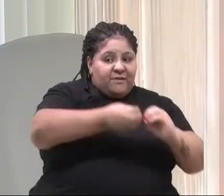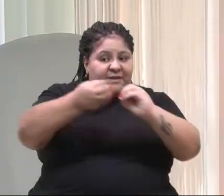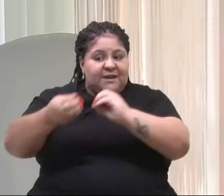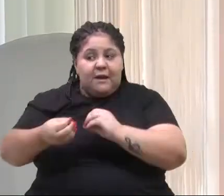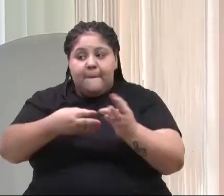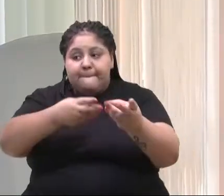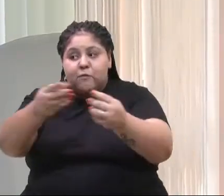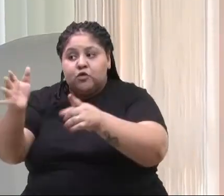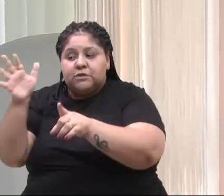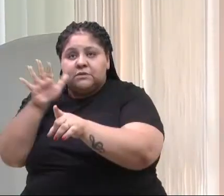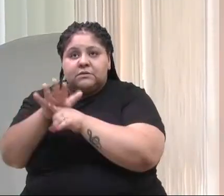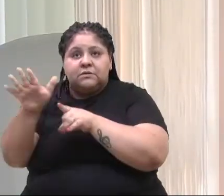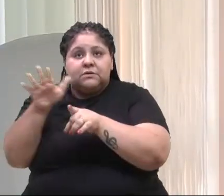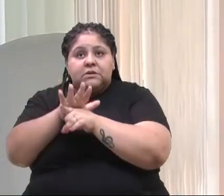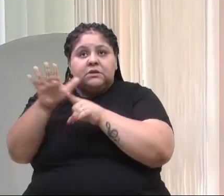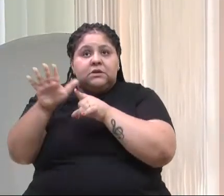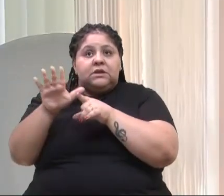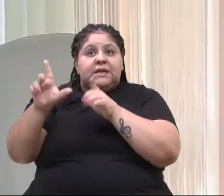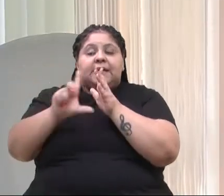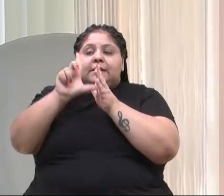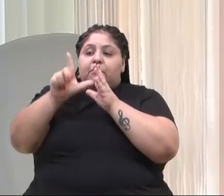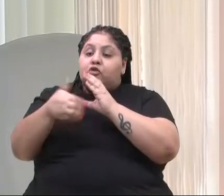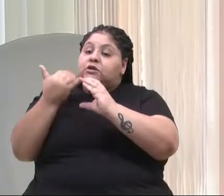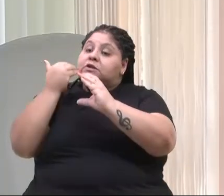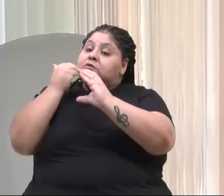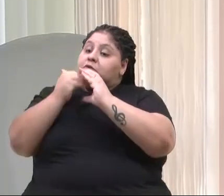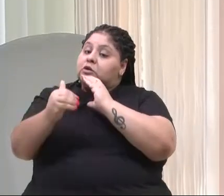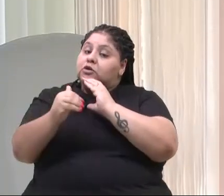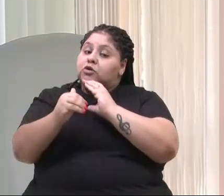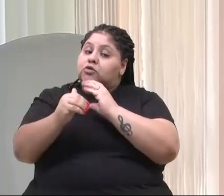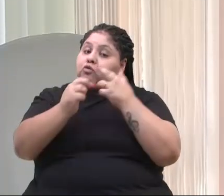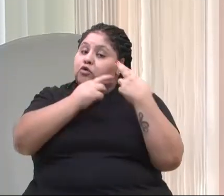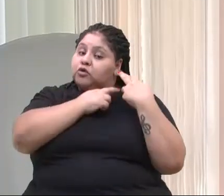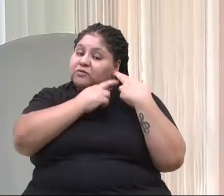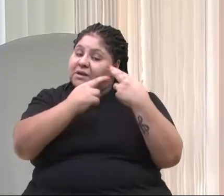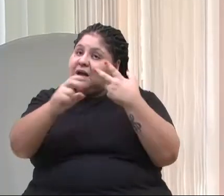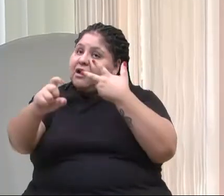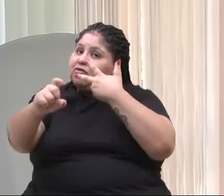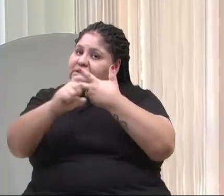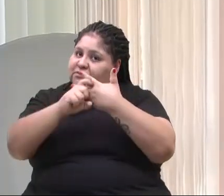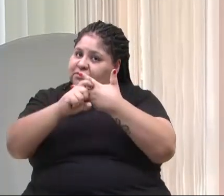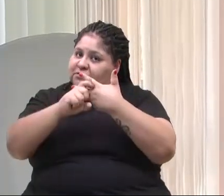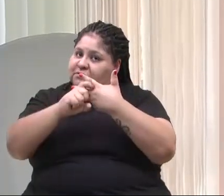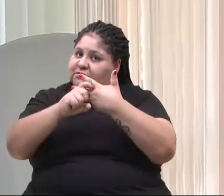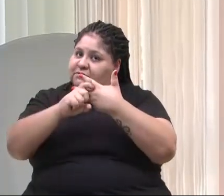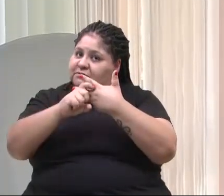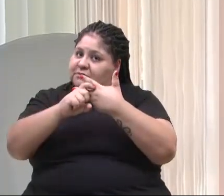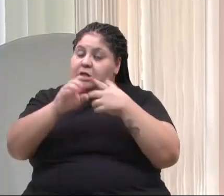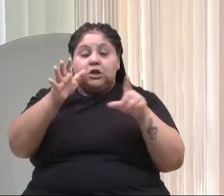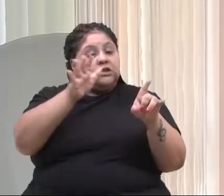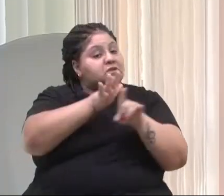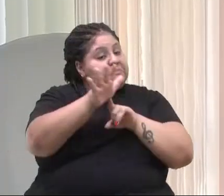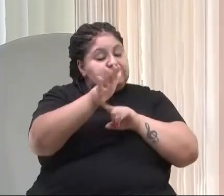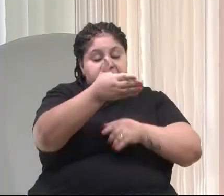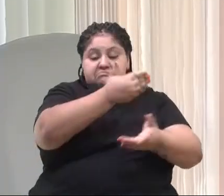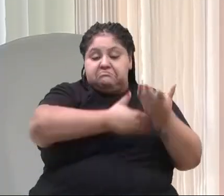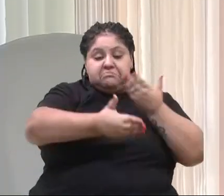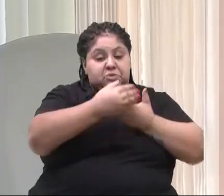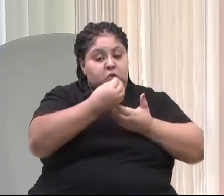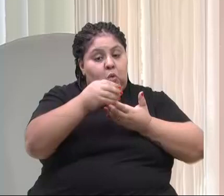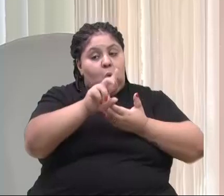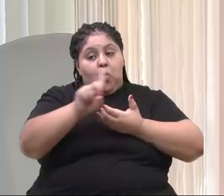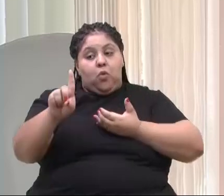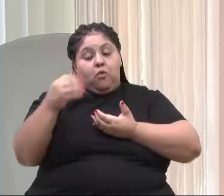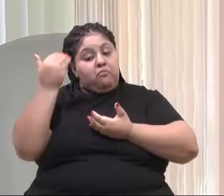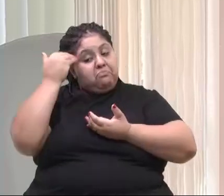as quais foram encaminhadas e com muita responsabilidade ao Executivo. Se as demandas foram atendidas ou não, aí